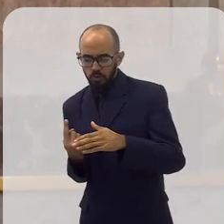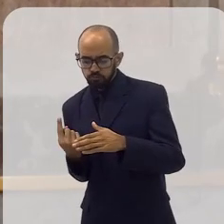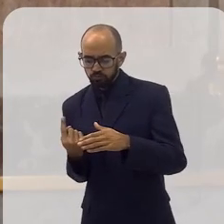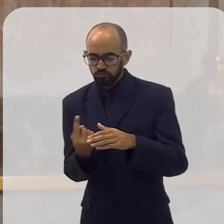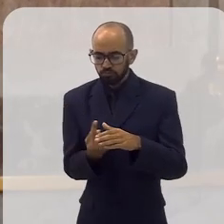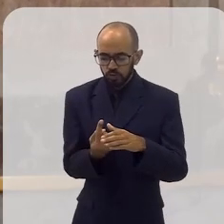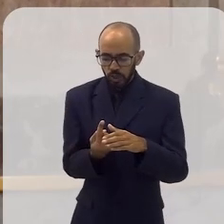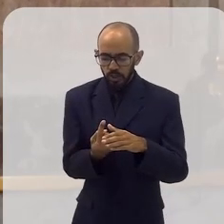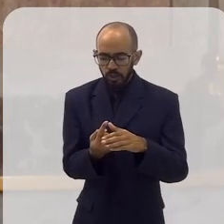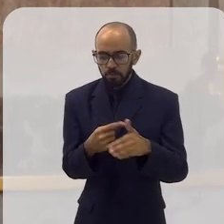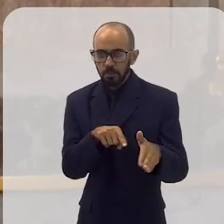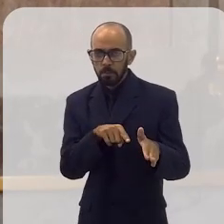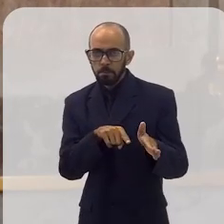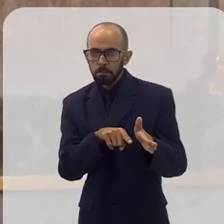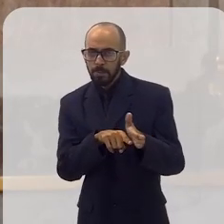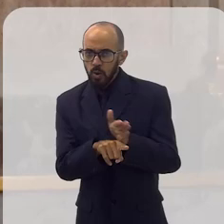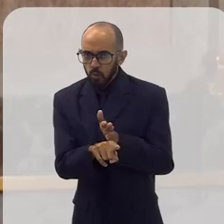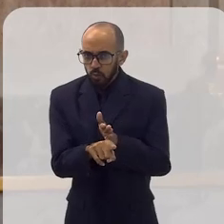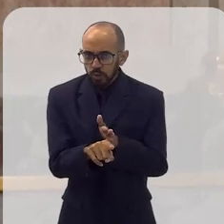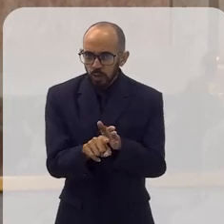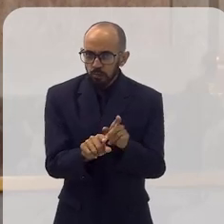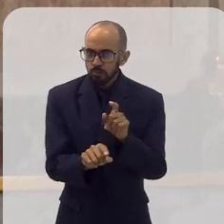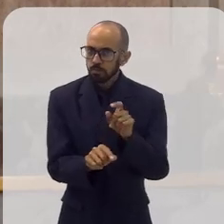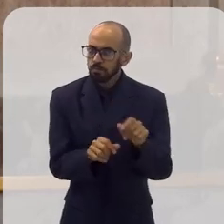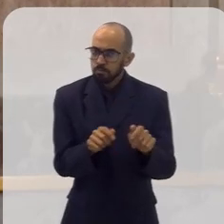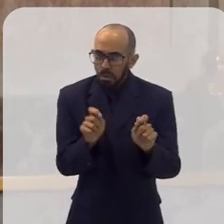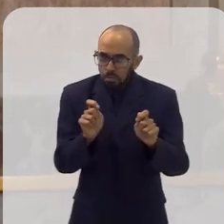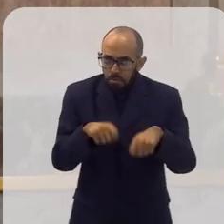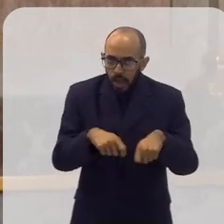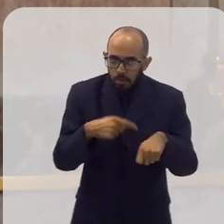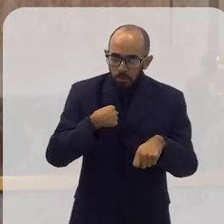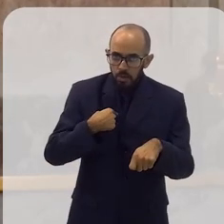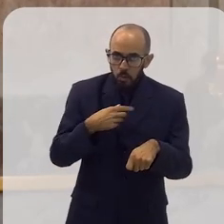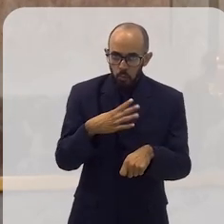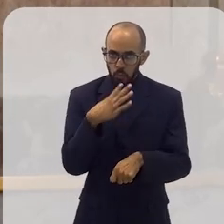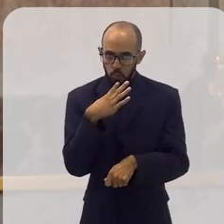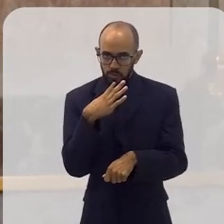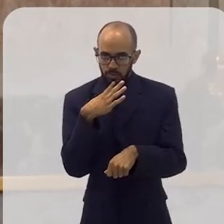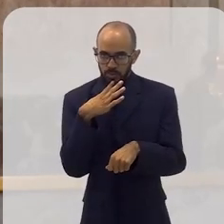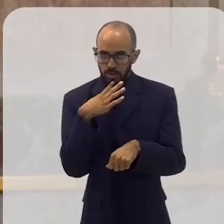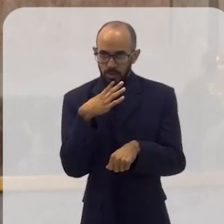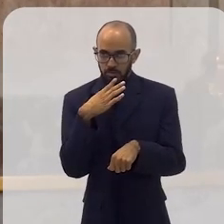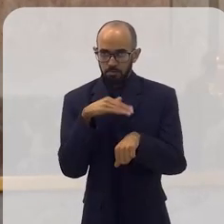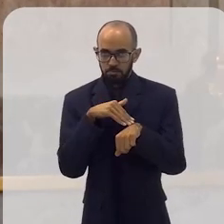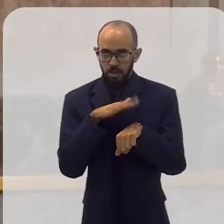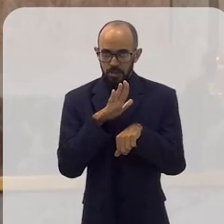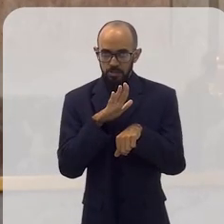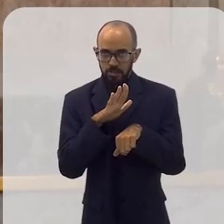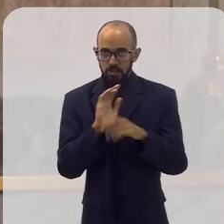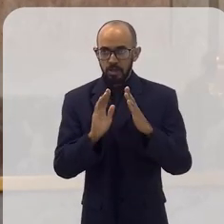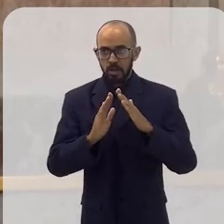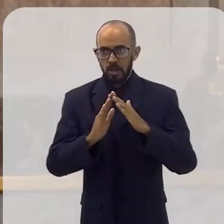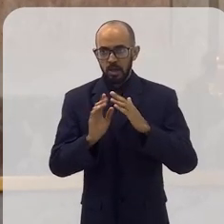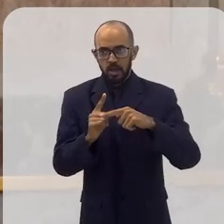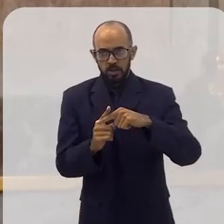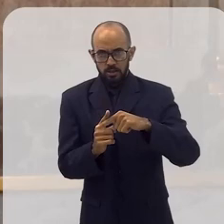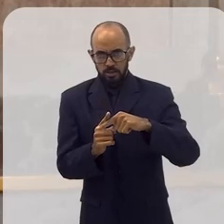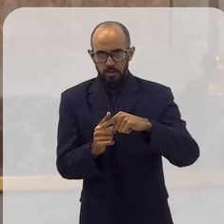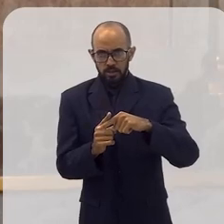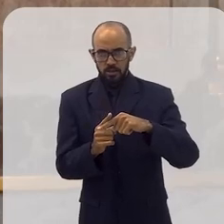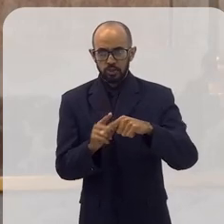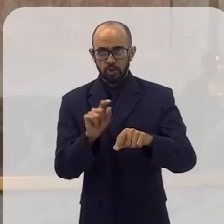chega para cá perguntando sobre se ele pode realmente conhecer mais. A